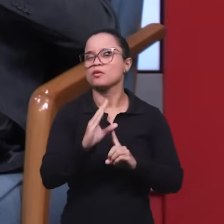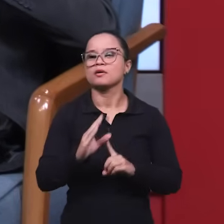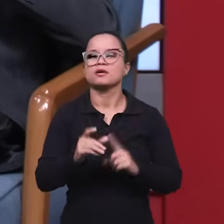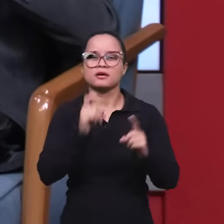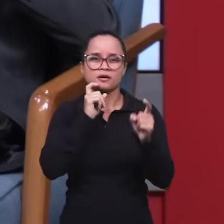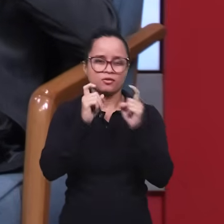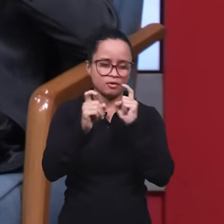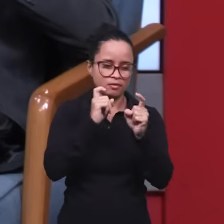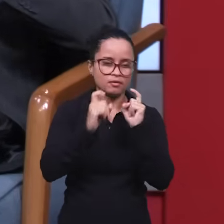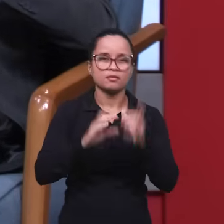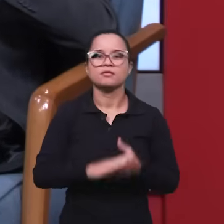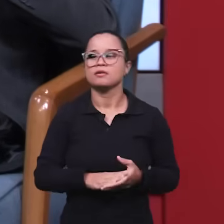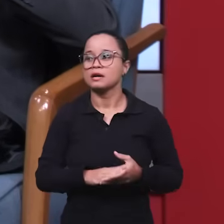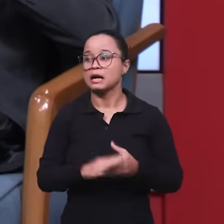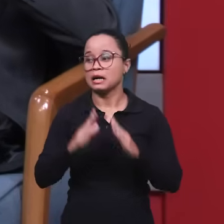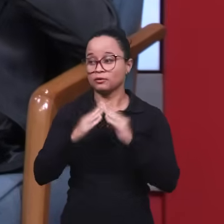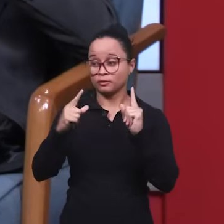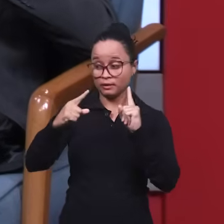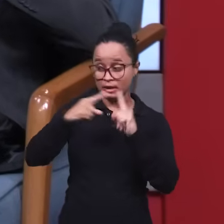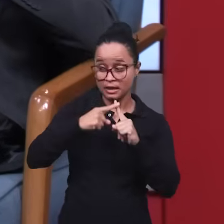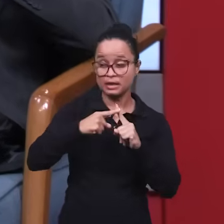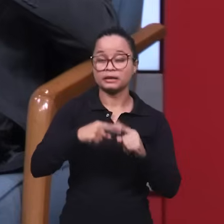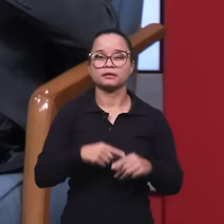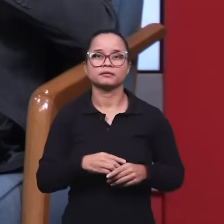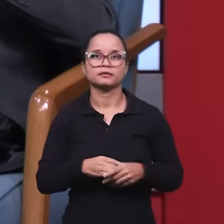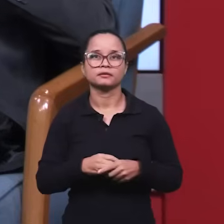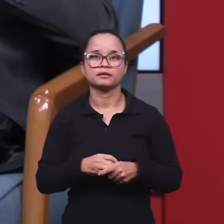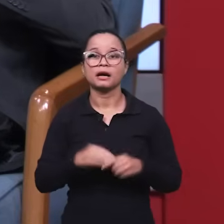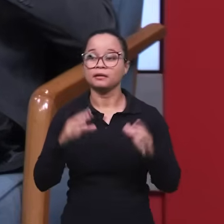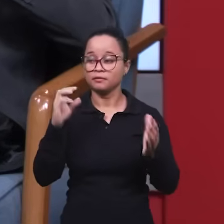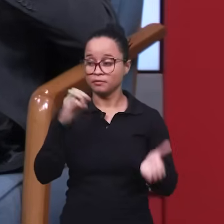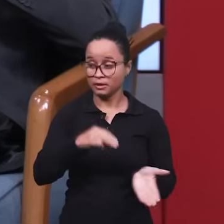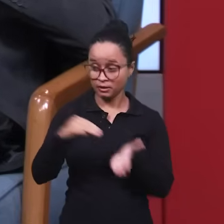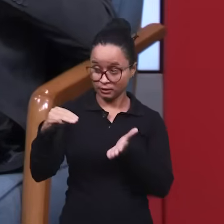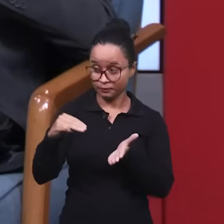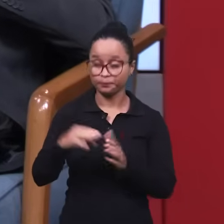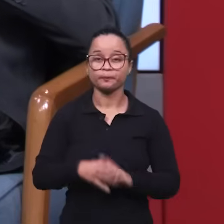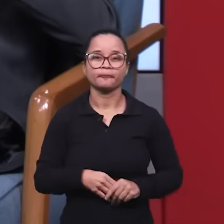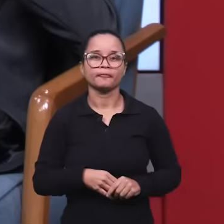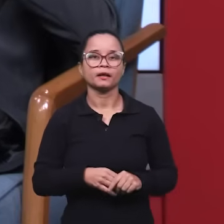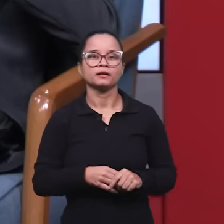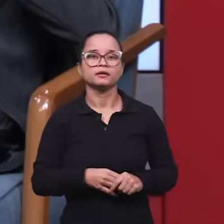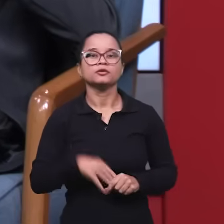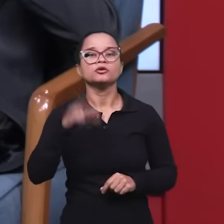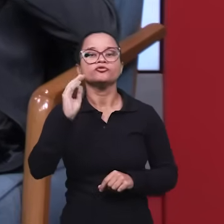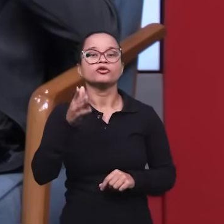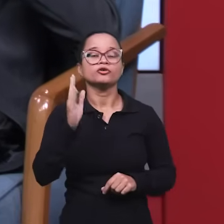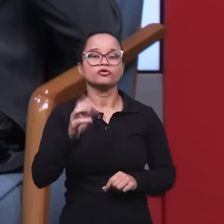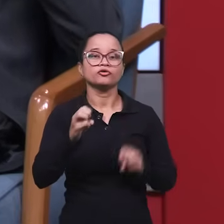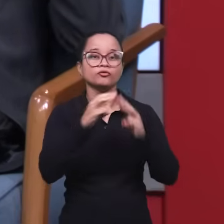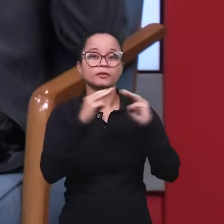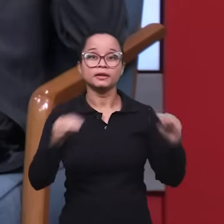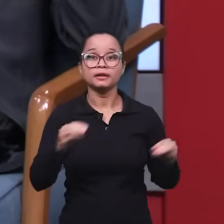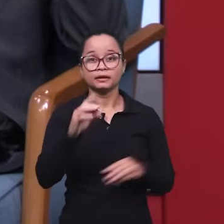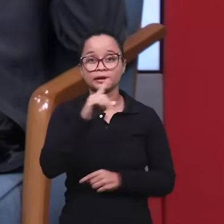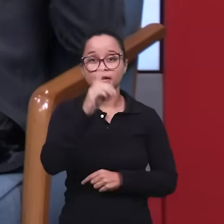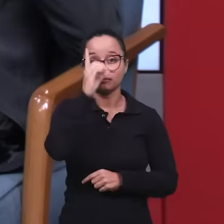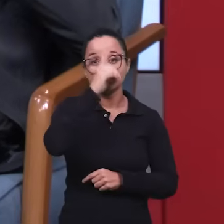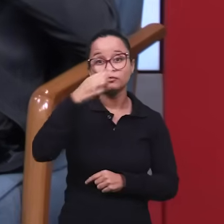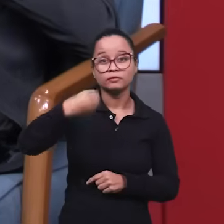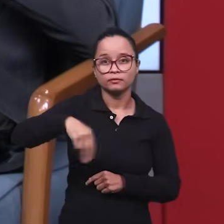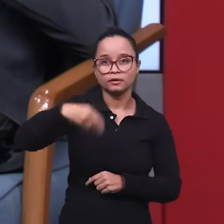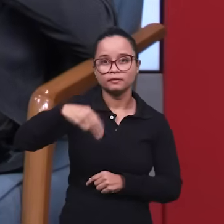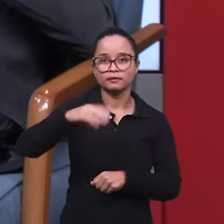nossos cultos, das nossas reuniões, as nossas igrejas, de uma maneira geral, Maranata. Nós já tínhamos um Manaim, que era o de